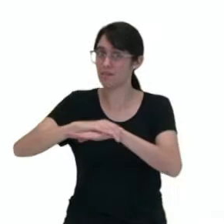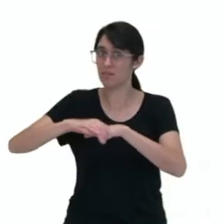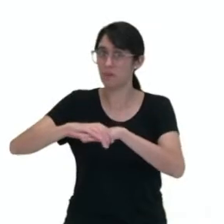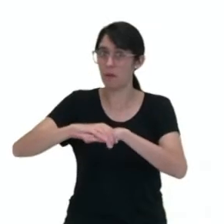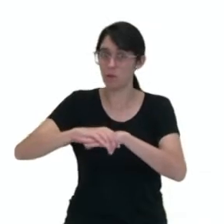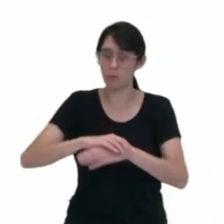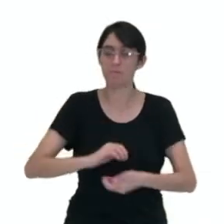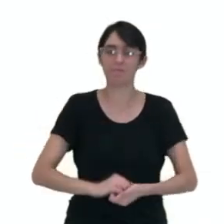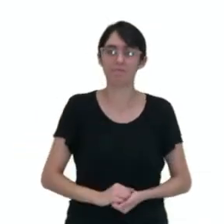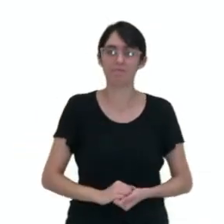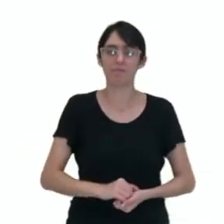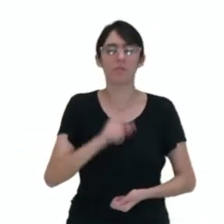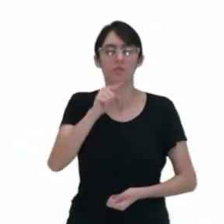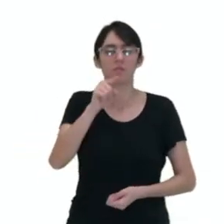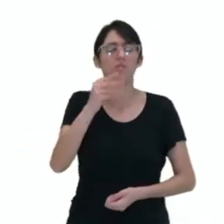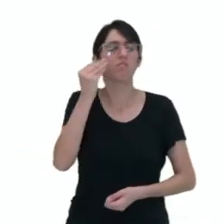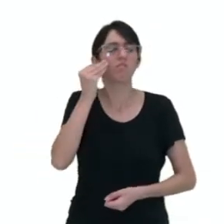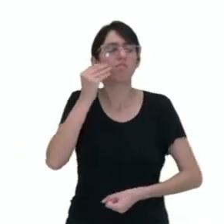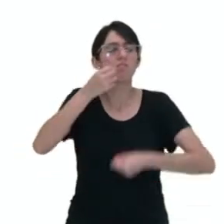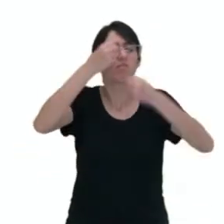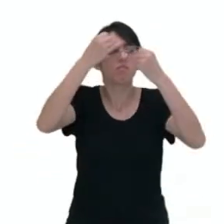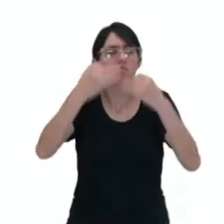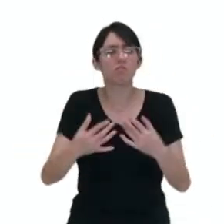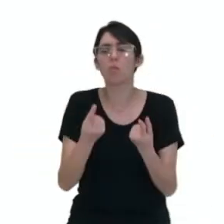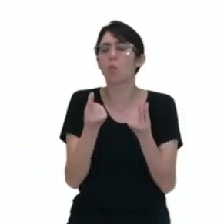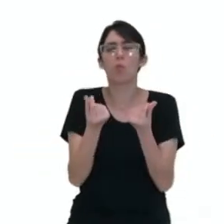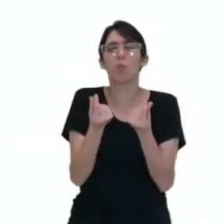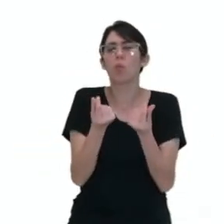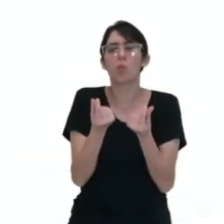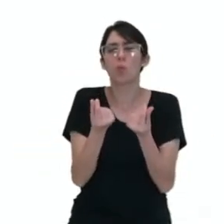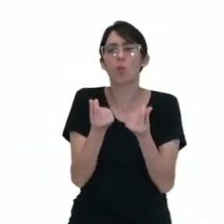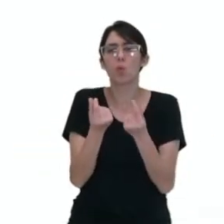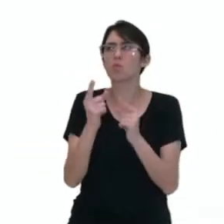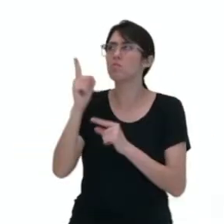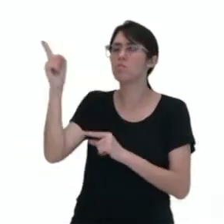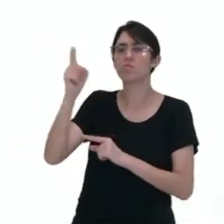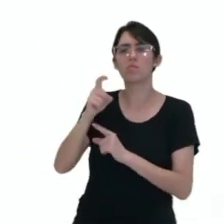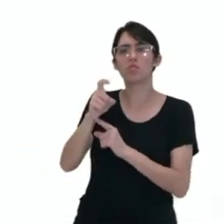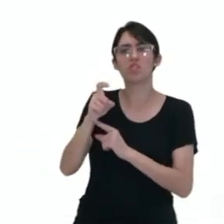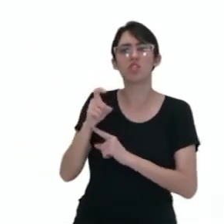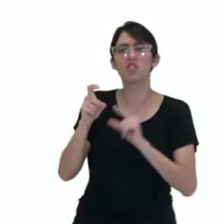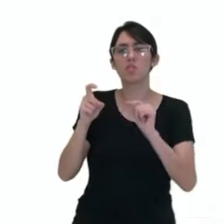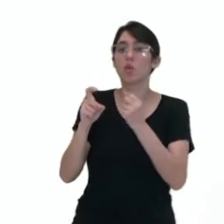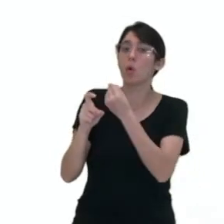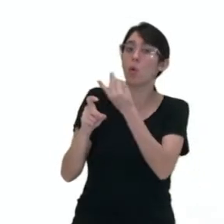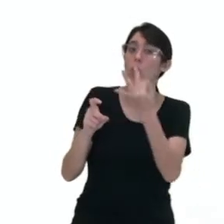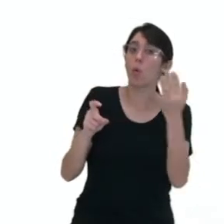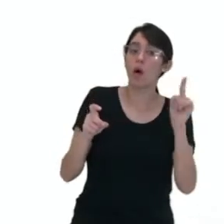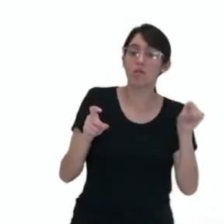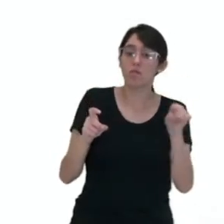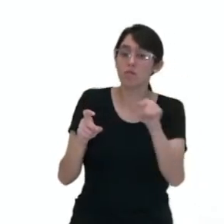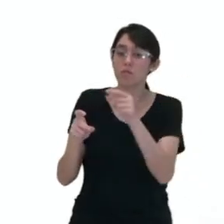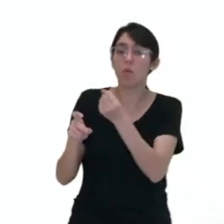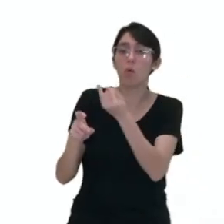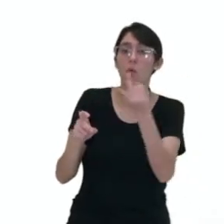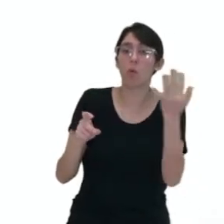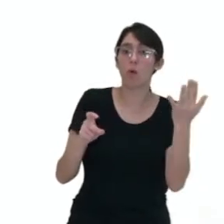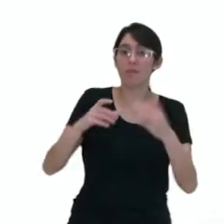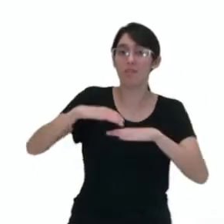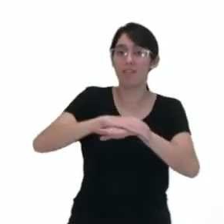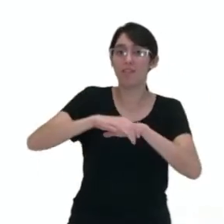produzida. Expresse o custo em função do X, o X seria o número de unidades de